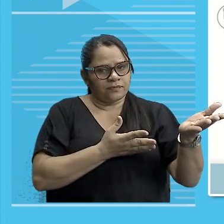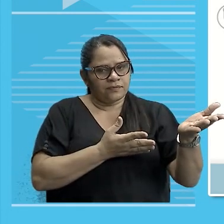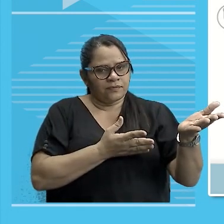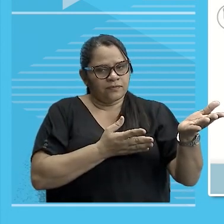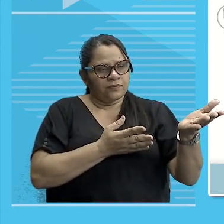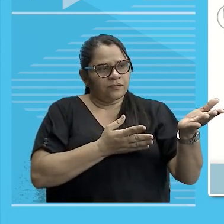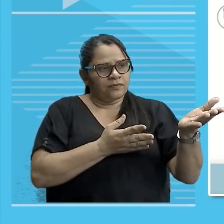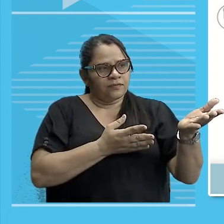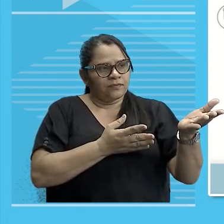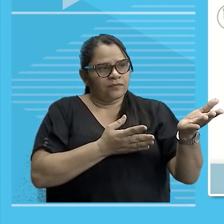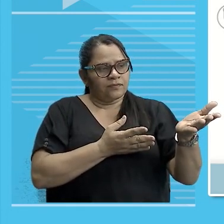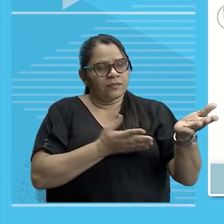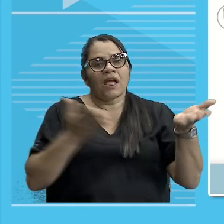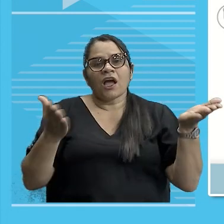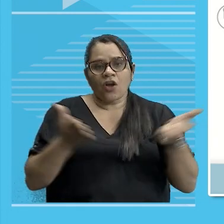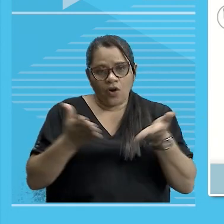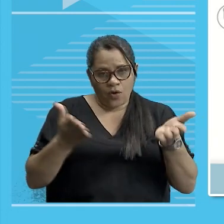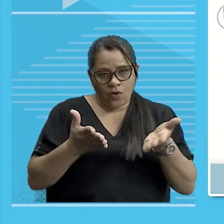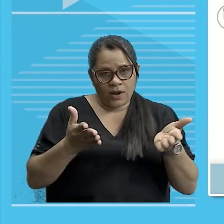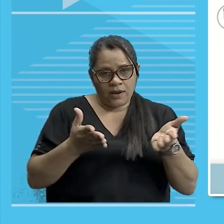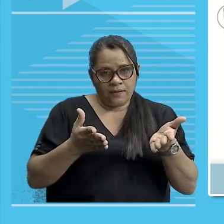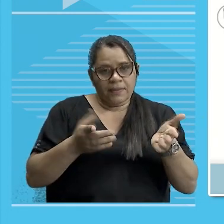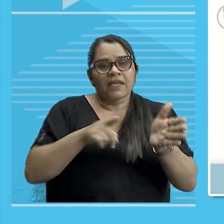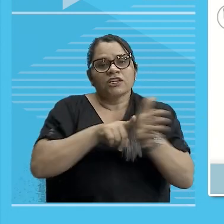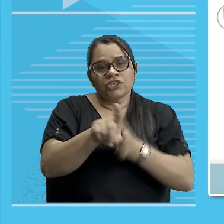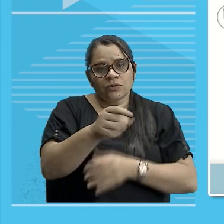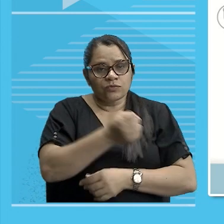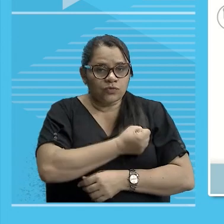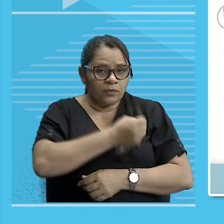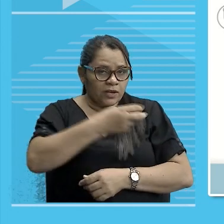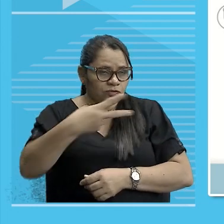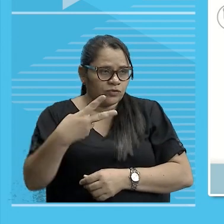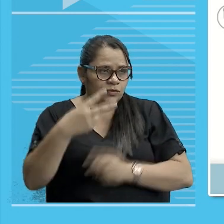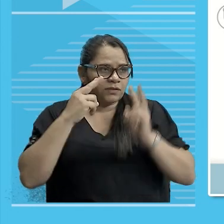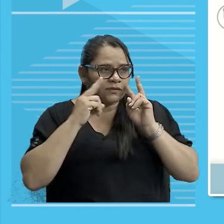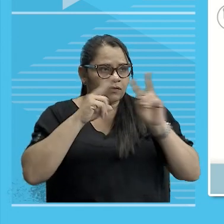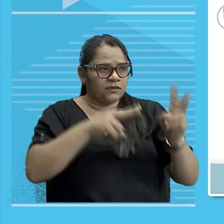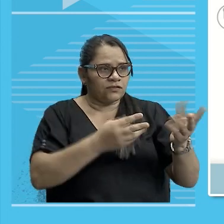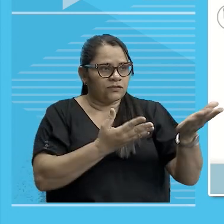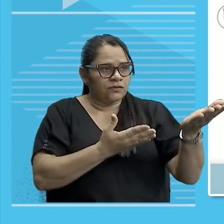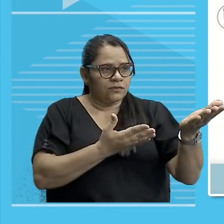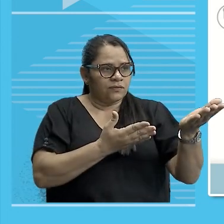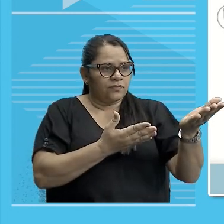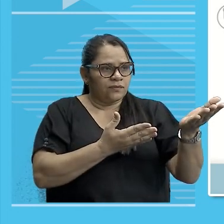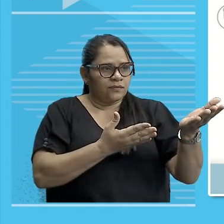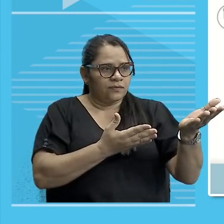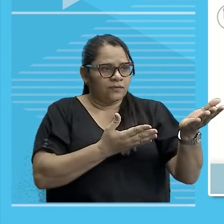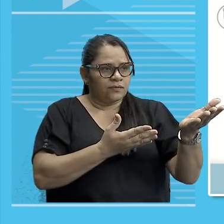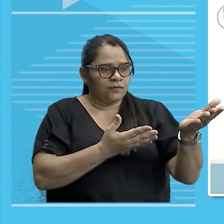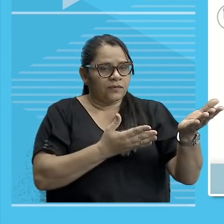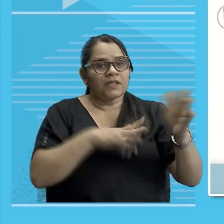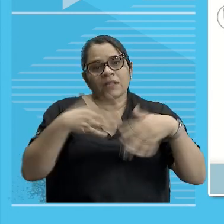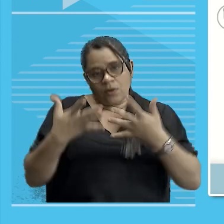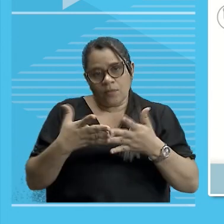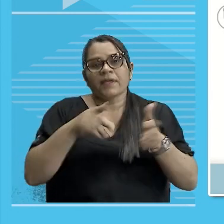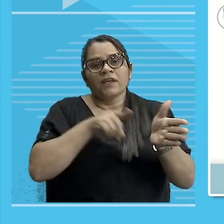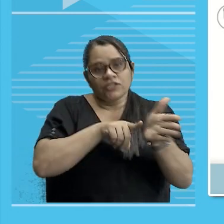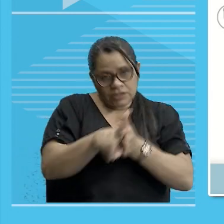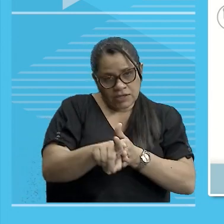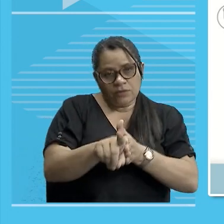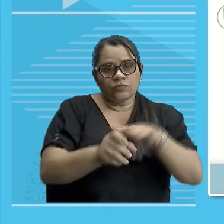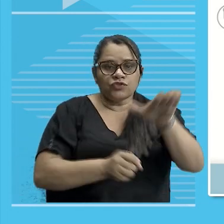Vamos para o segundo e terceiro a questão com cursos questões de concursos